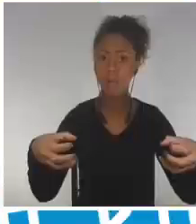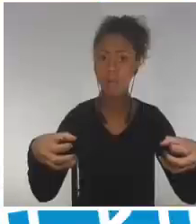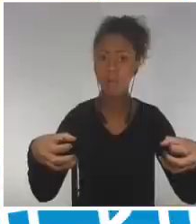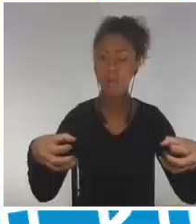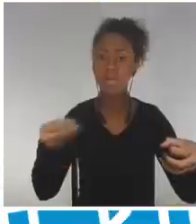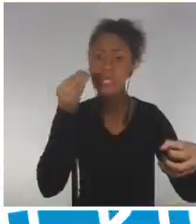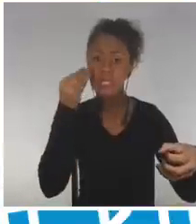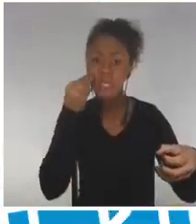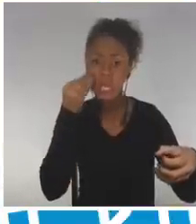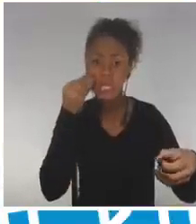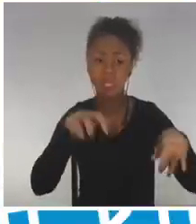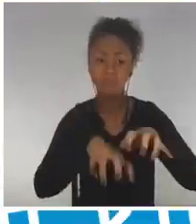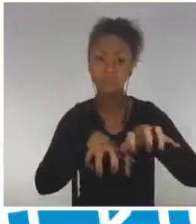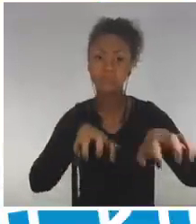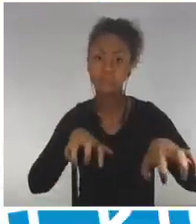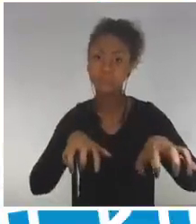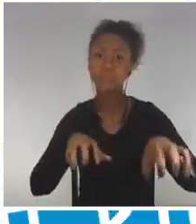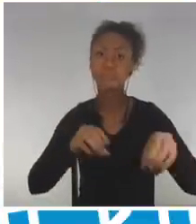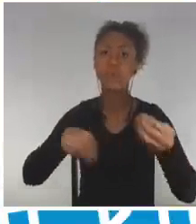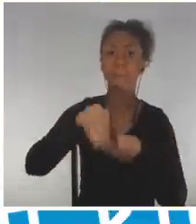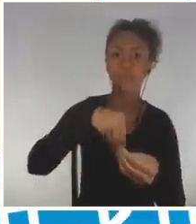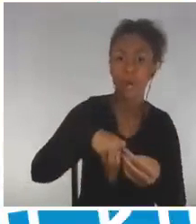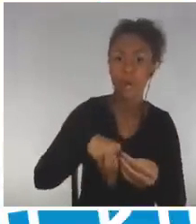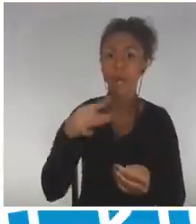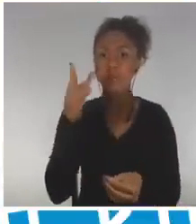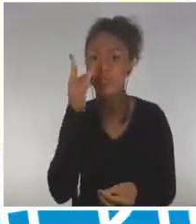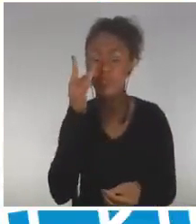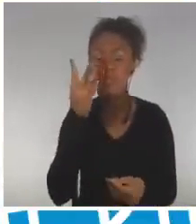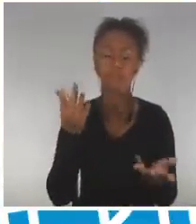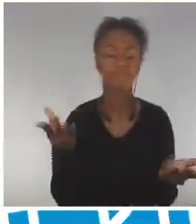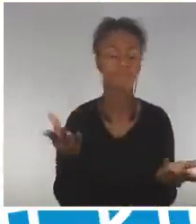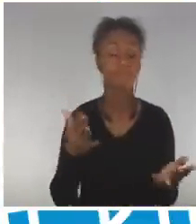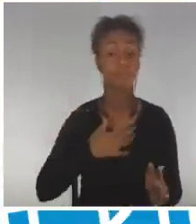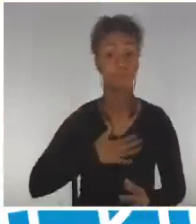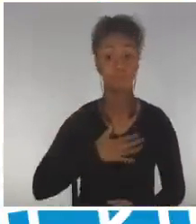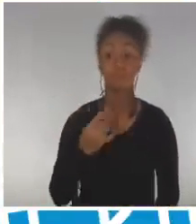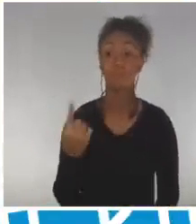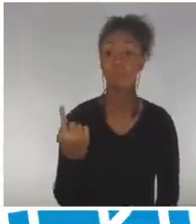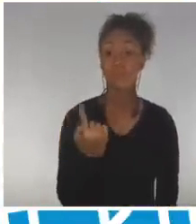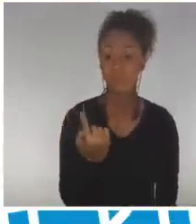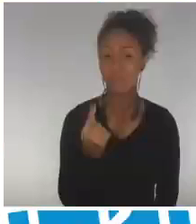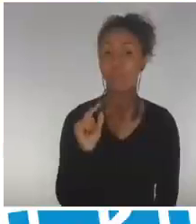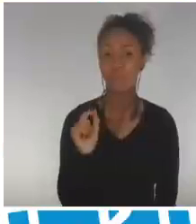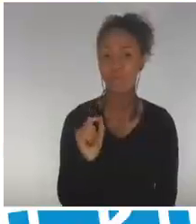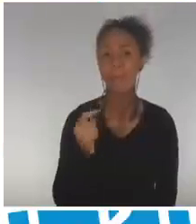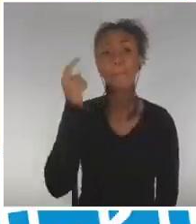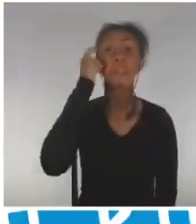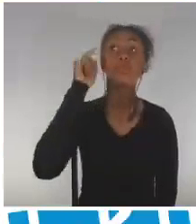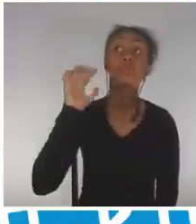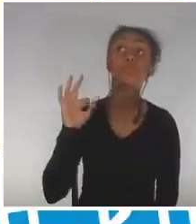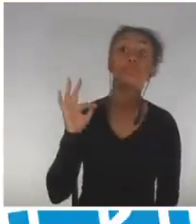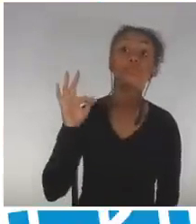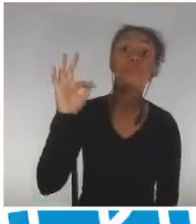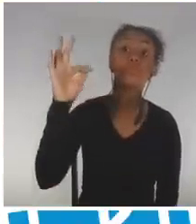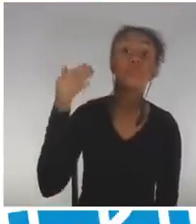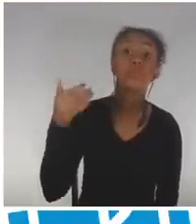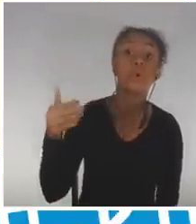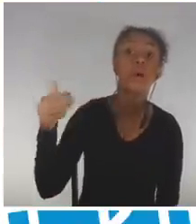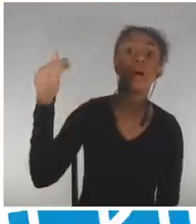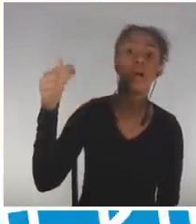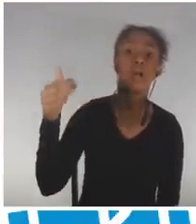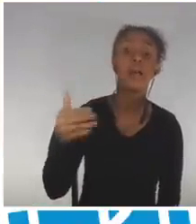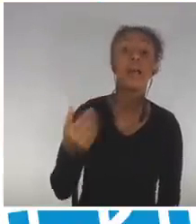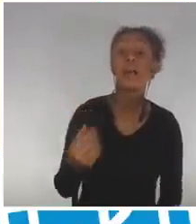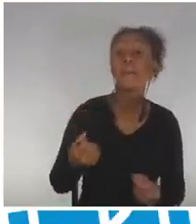eu acho, primeiro, então, as mudanças para o futuro. Temos que criar matrizes, Raquel.